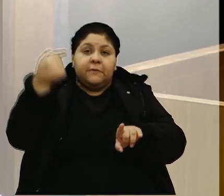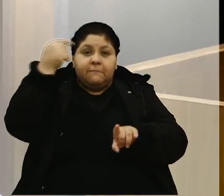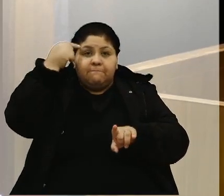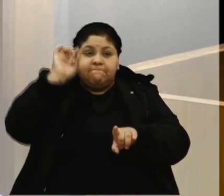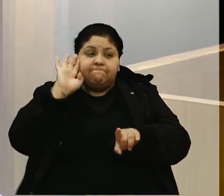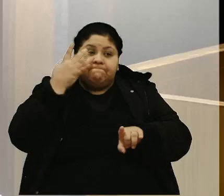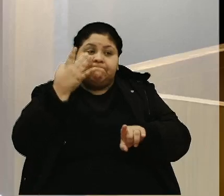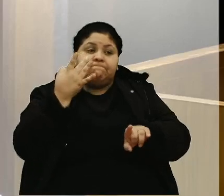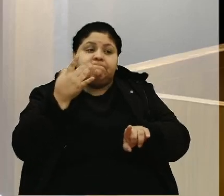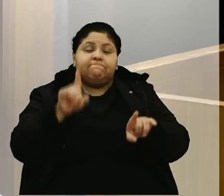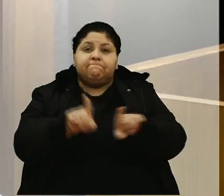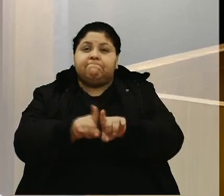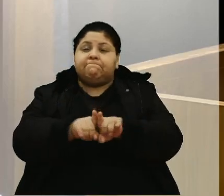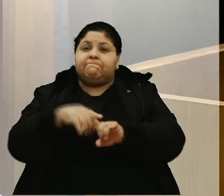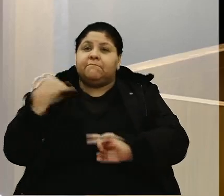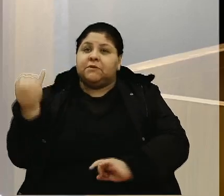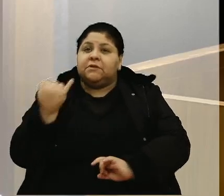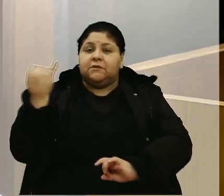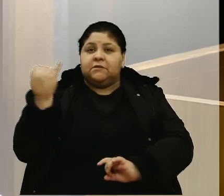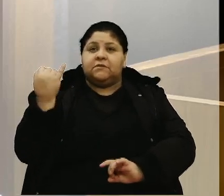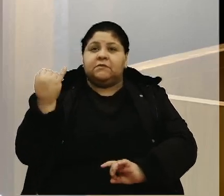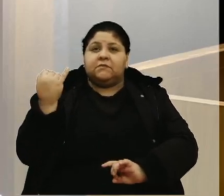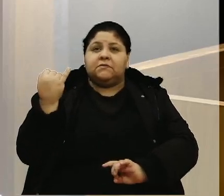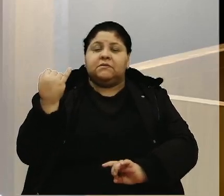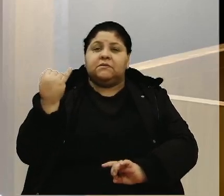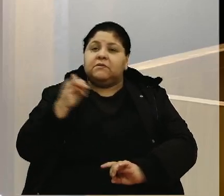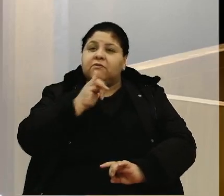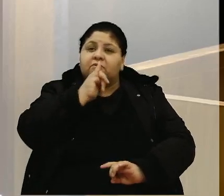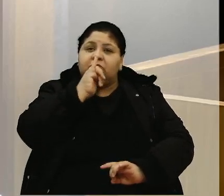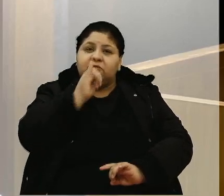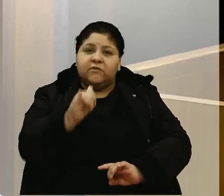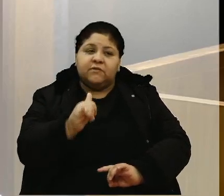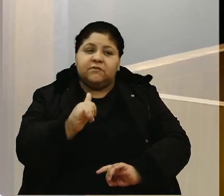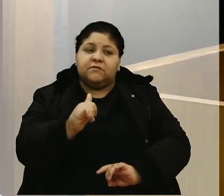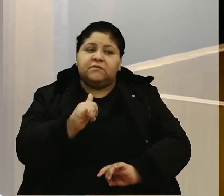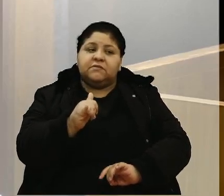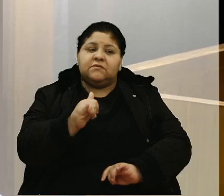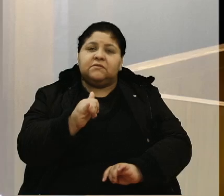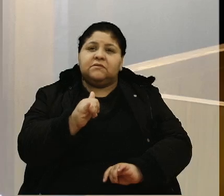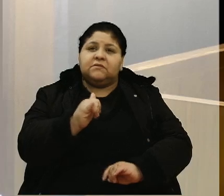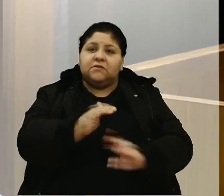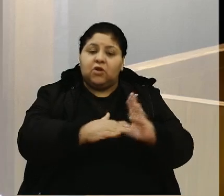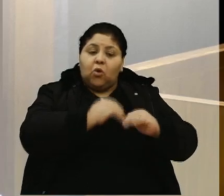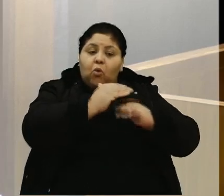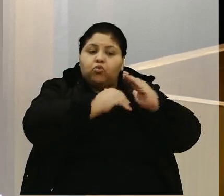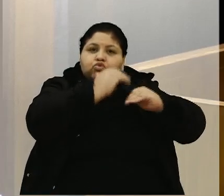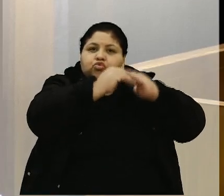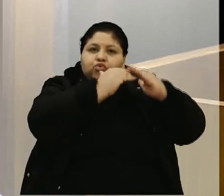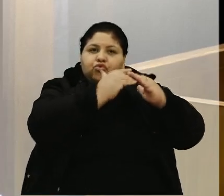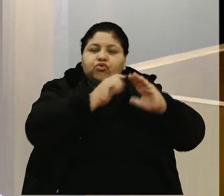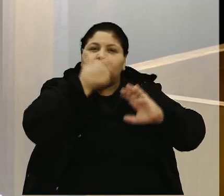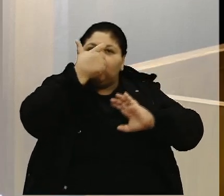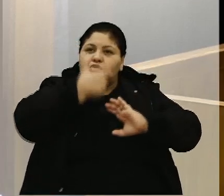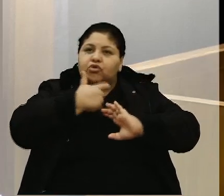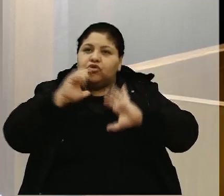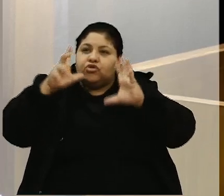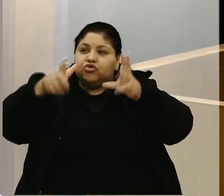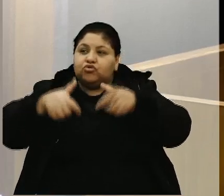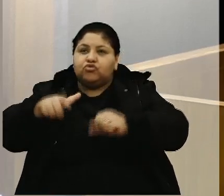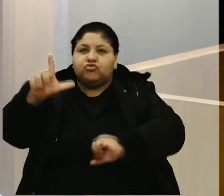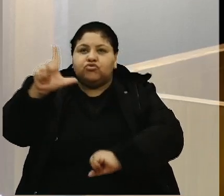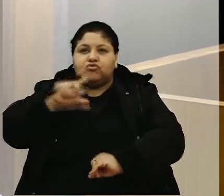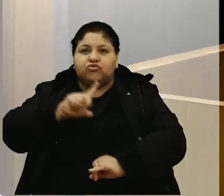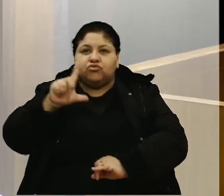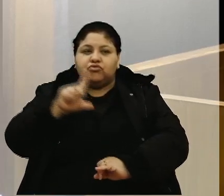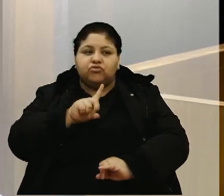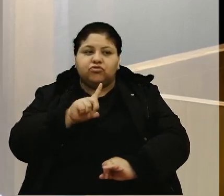acho importante essa sua fala, né, essa possibilidade de construir algo, e acho que se todos nós tivéssemos, né,